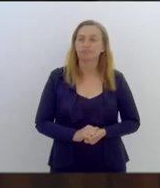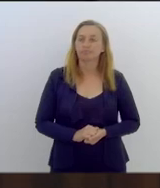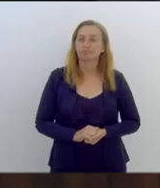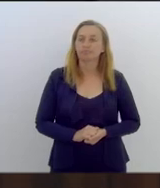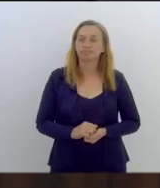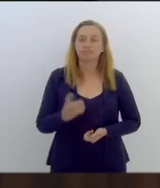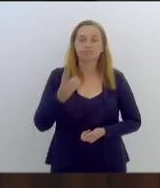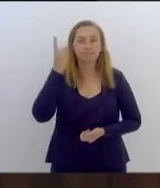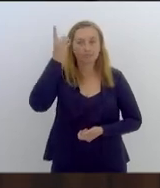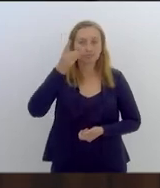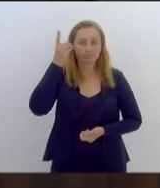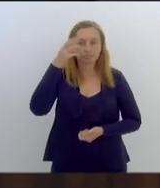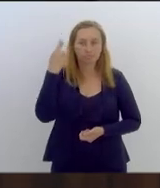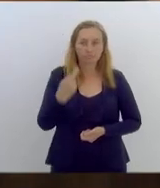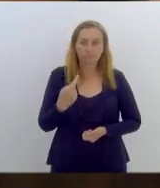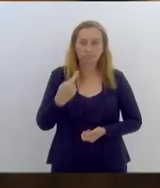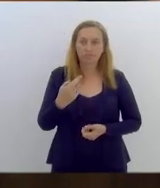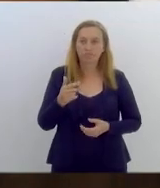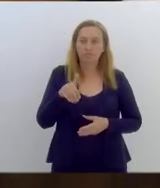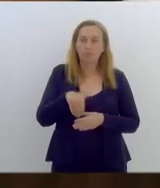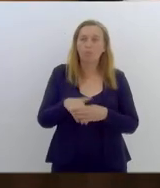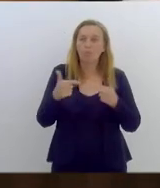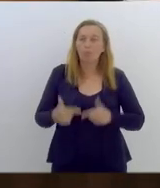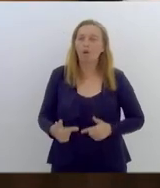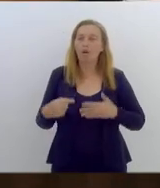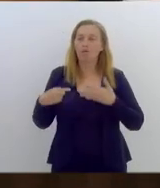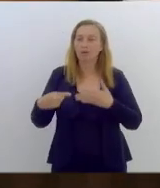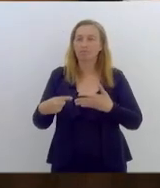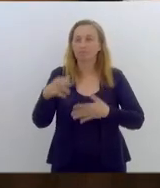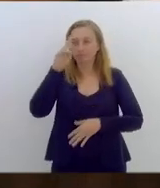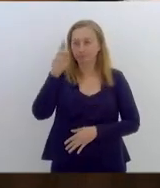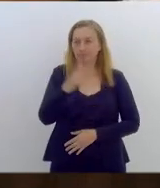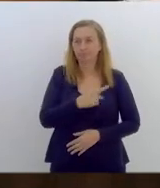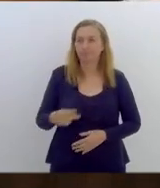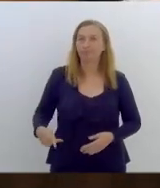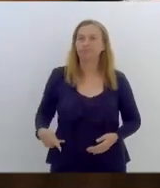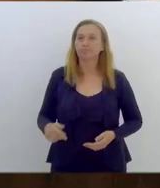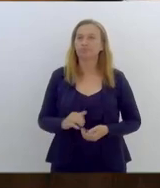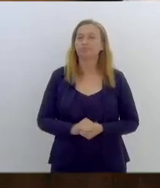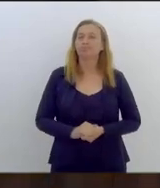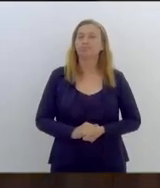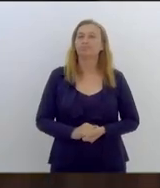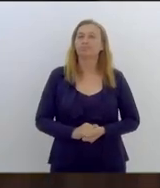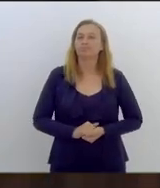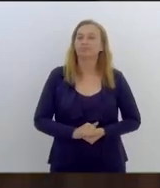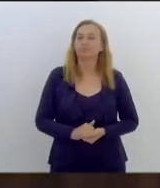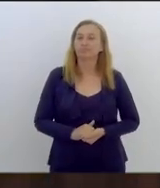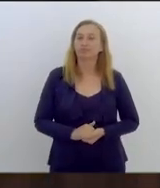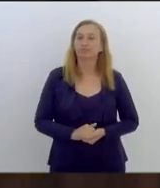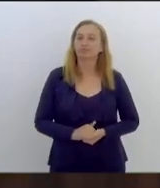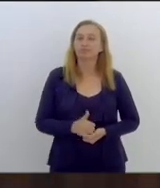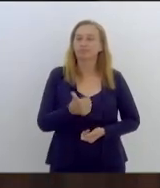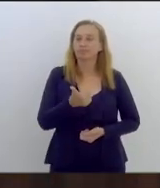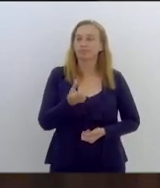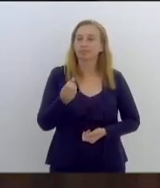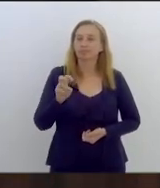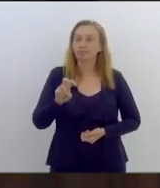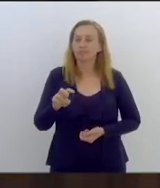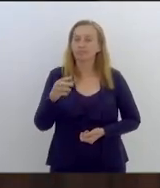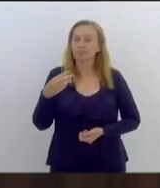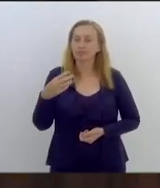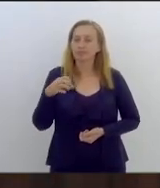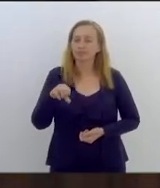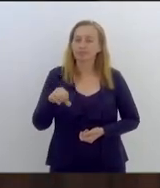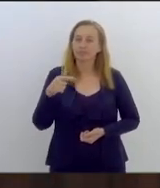Deputada Renata. Abstenção da bancada do PSOL, senhor presidente. 16. Obrigada. 1597, abstenção